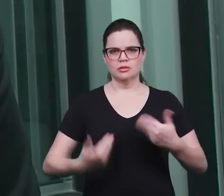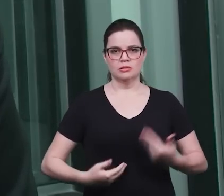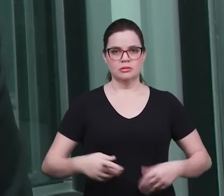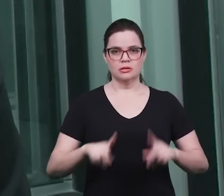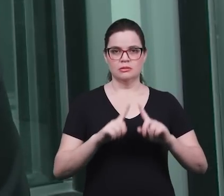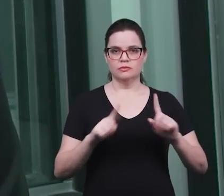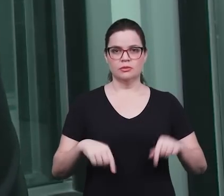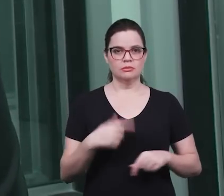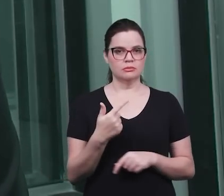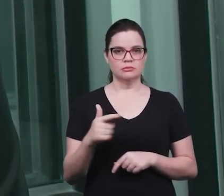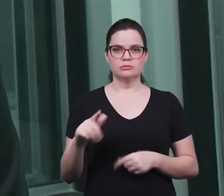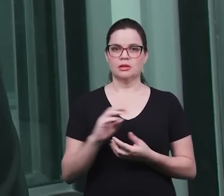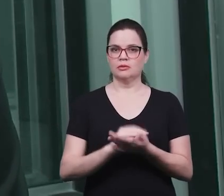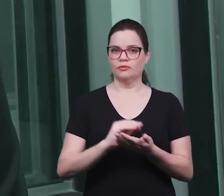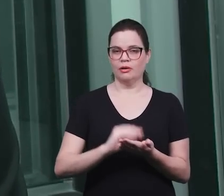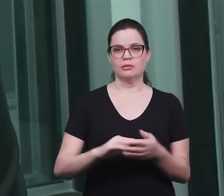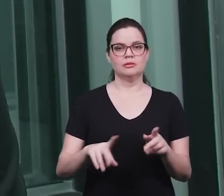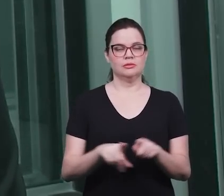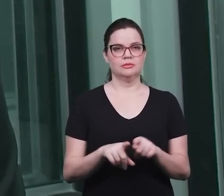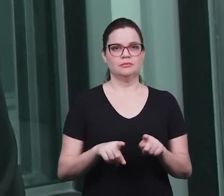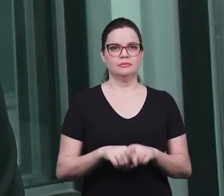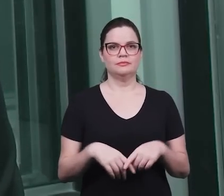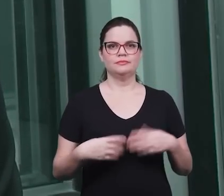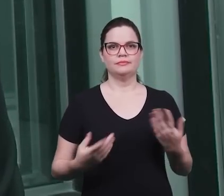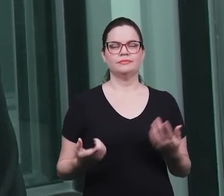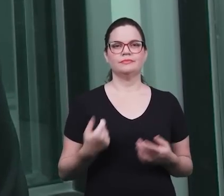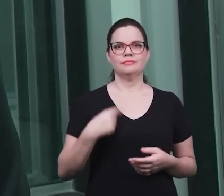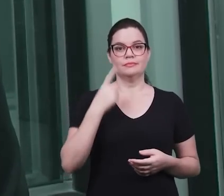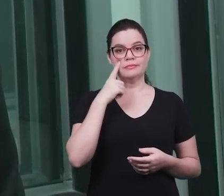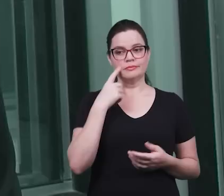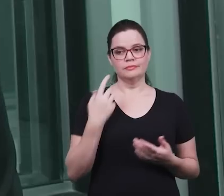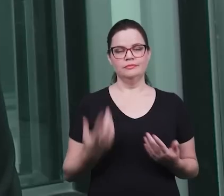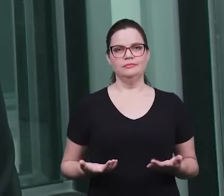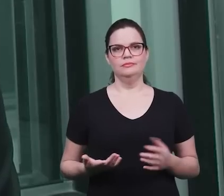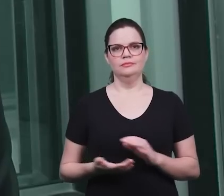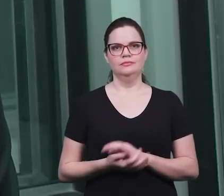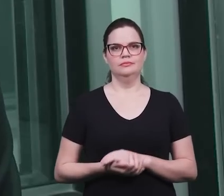enfim, de uma forma surpreendente,